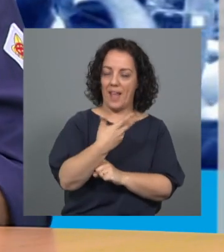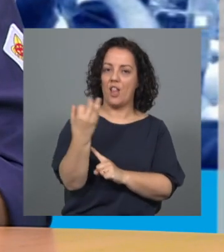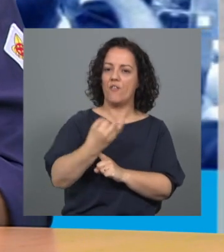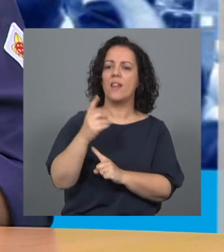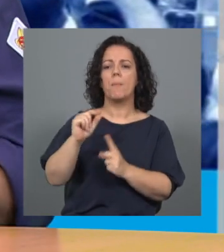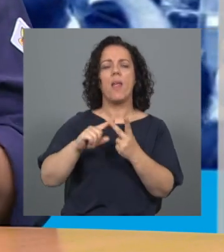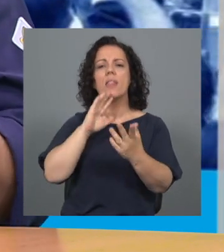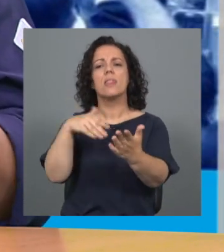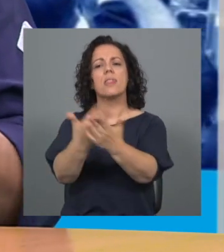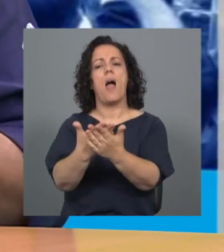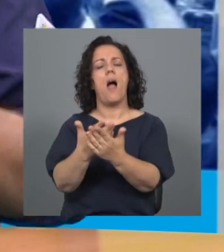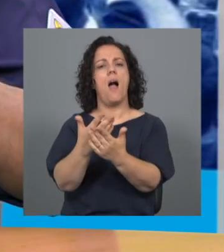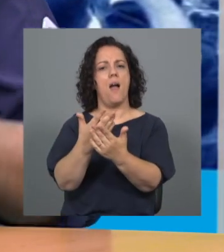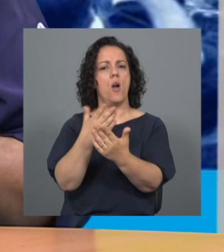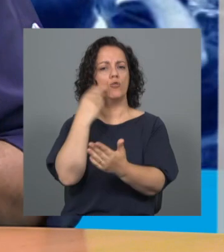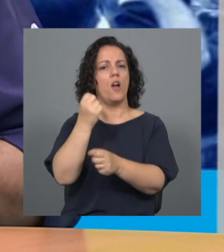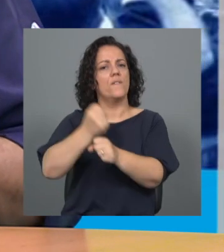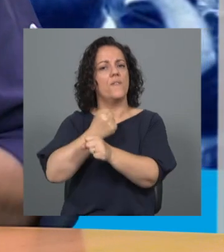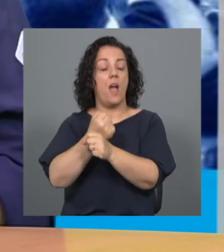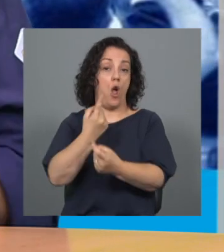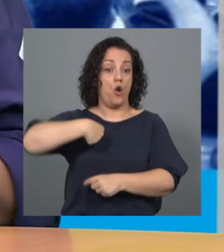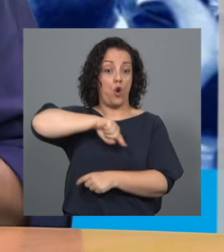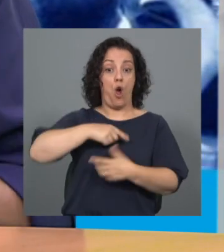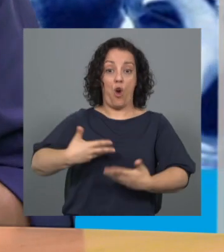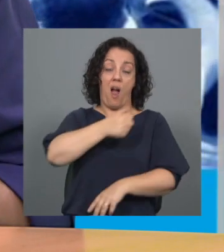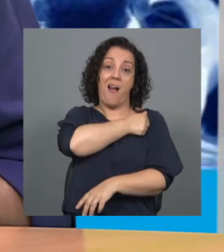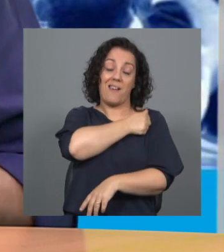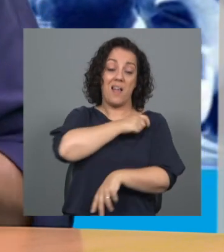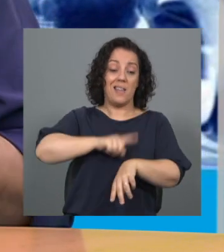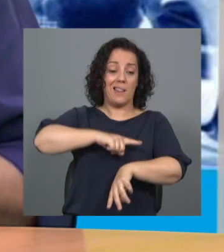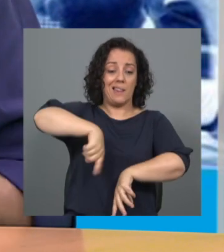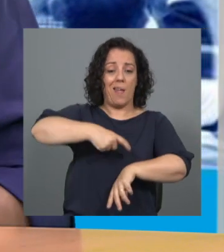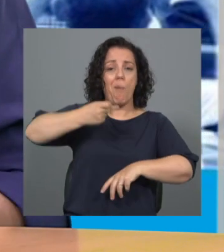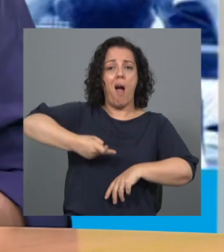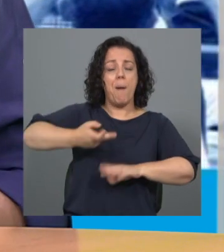para a nossa casa e vermos o que é que nós, que estamos agora mais tempo em casa, podemos fazer que